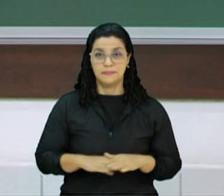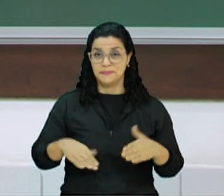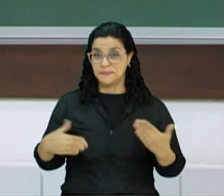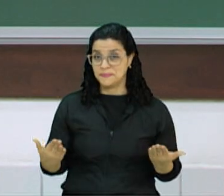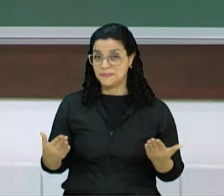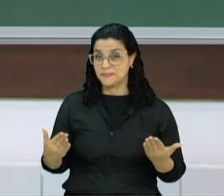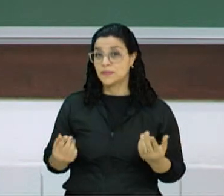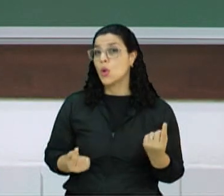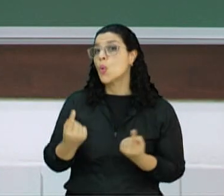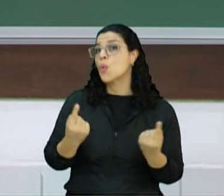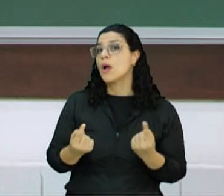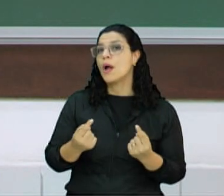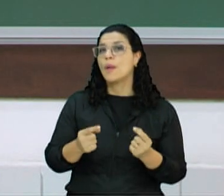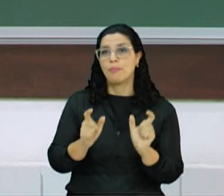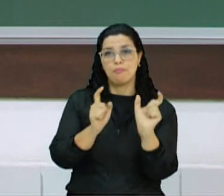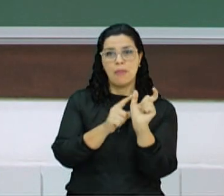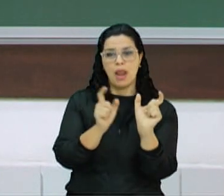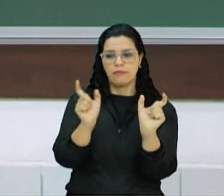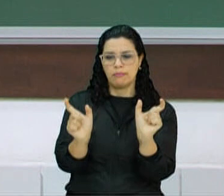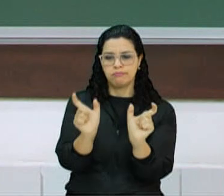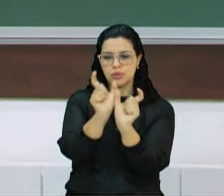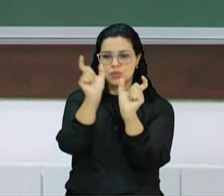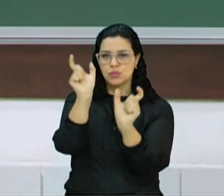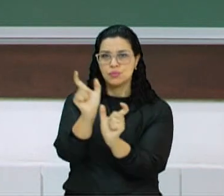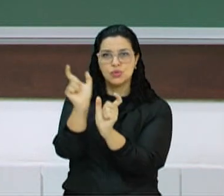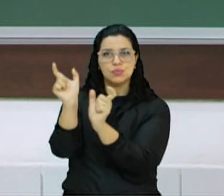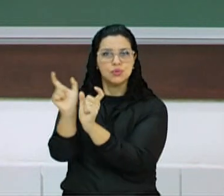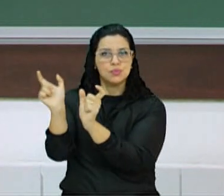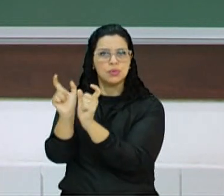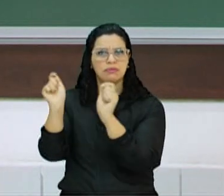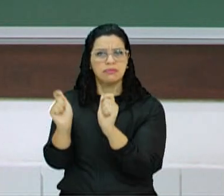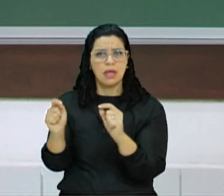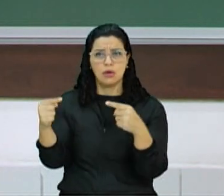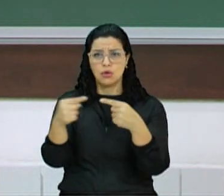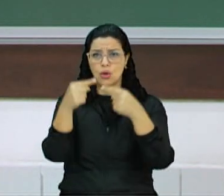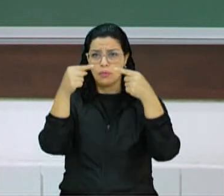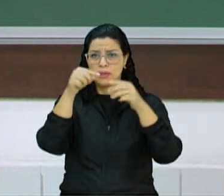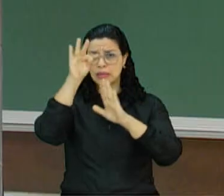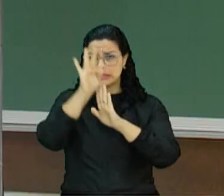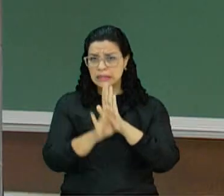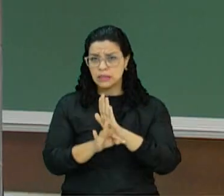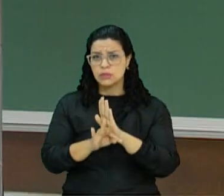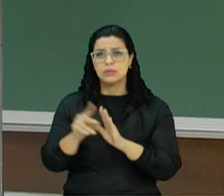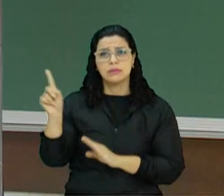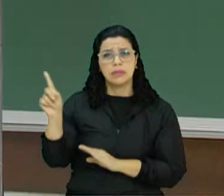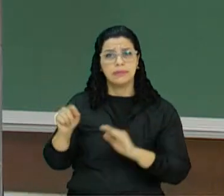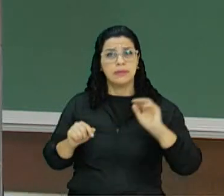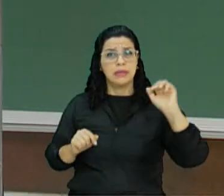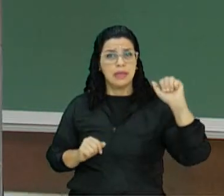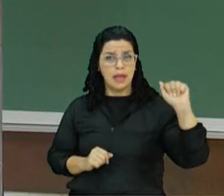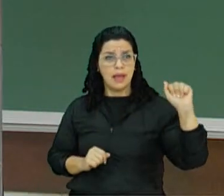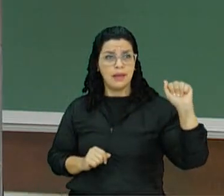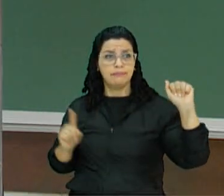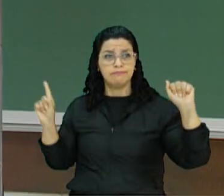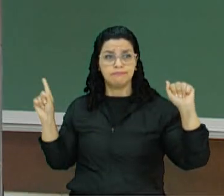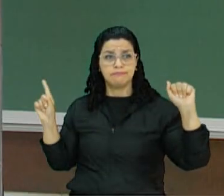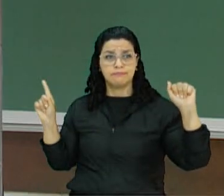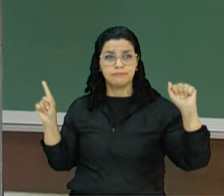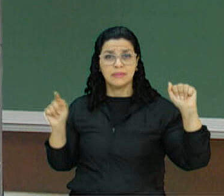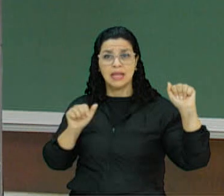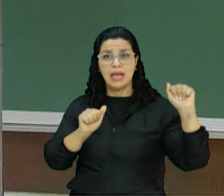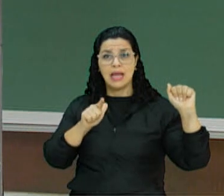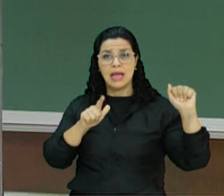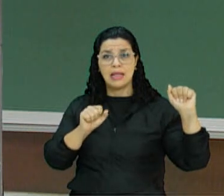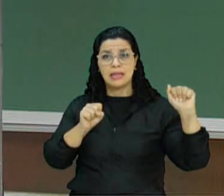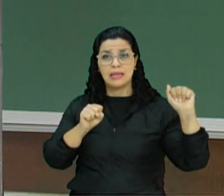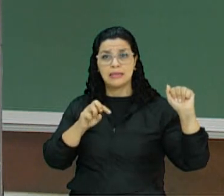E aí, quais palavras podem ser substituídas? Vamos a elas. Então, nós temos as palavras alastrado, que pode ser substituído por